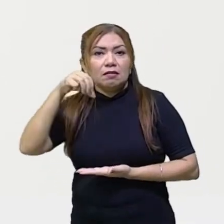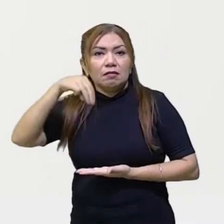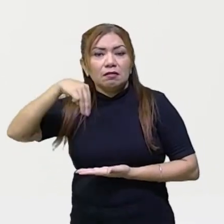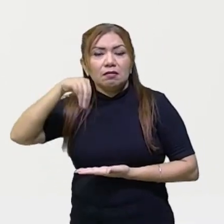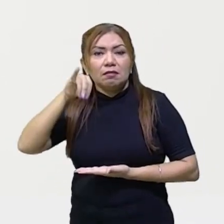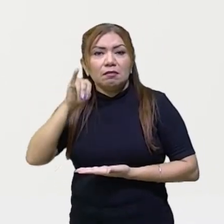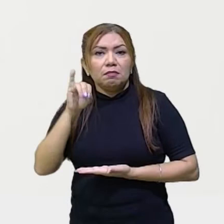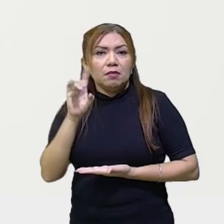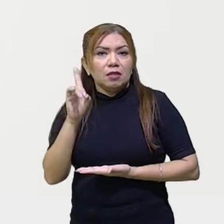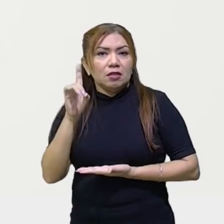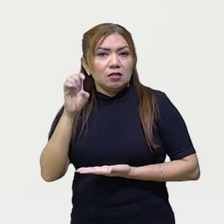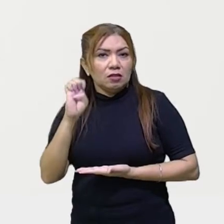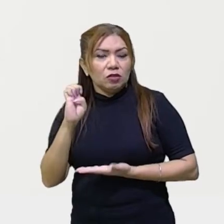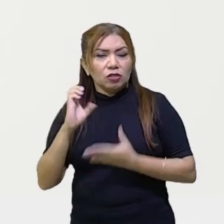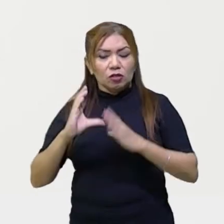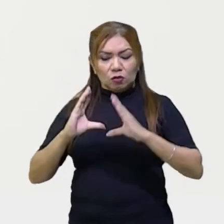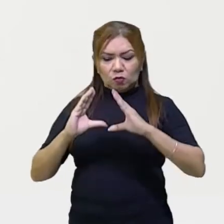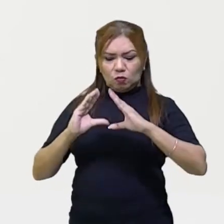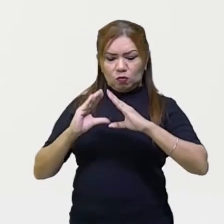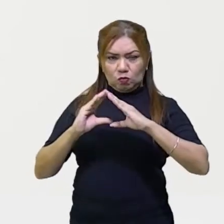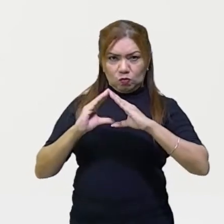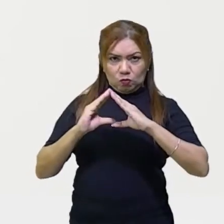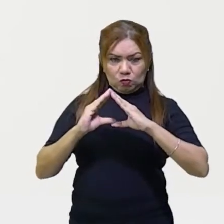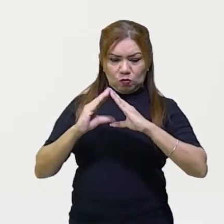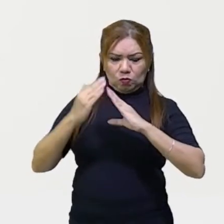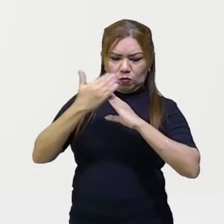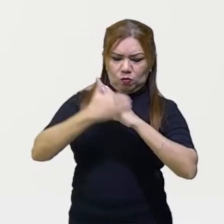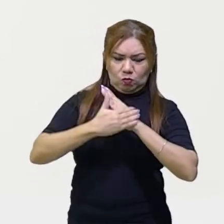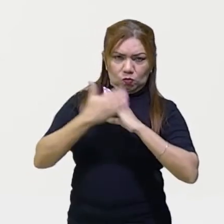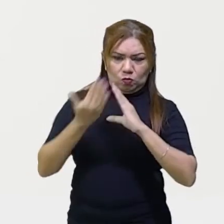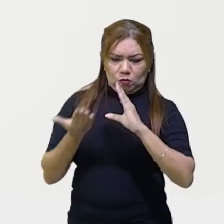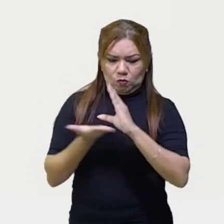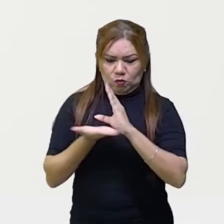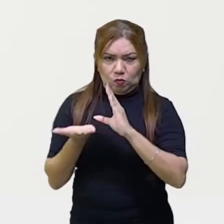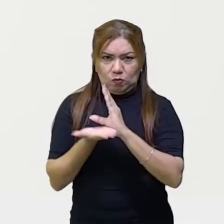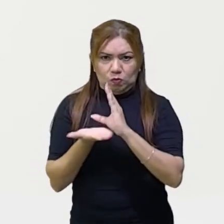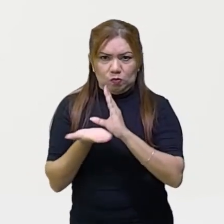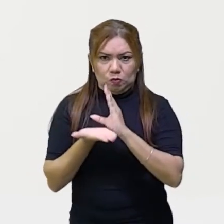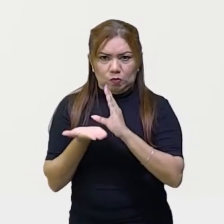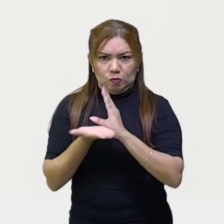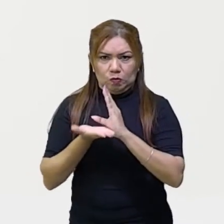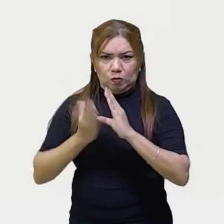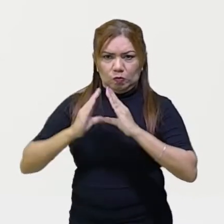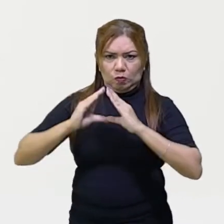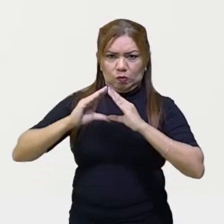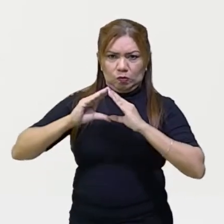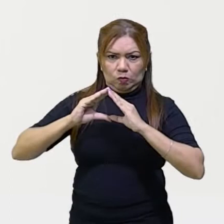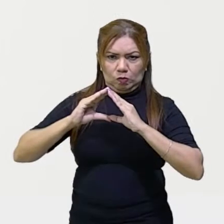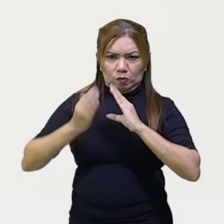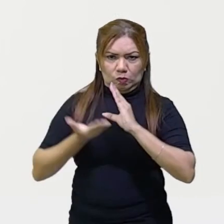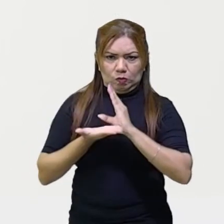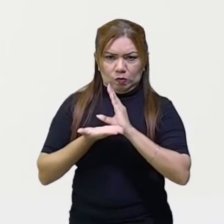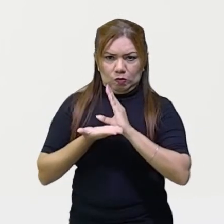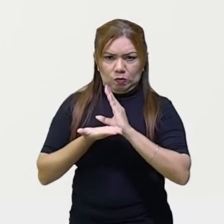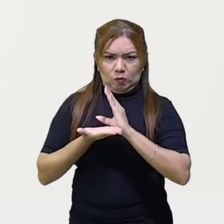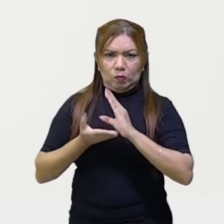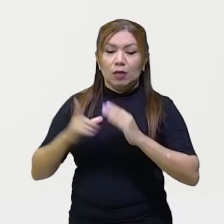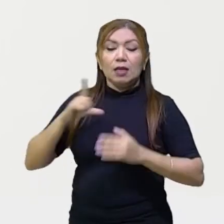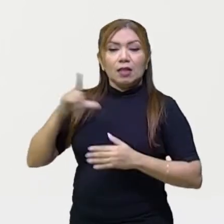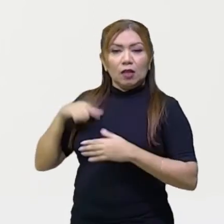beleza essa pirâmide tem uma base quadrada nós temos também que um